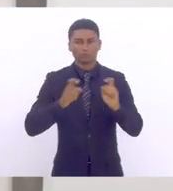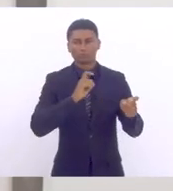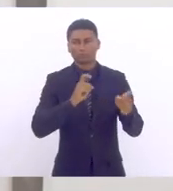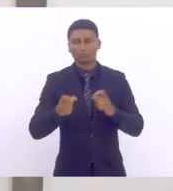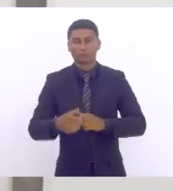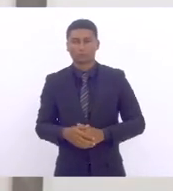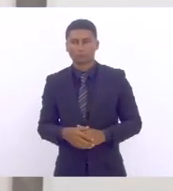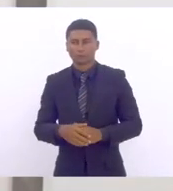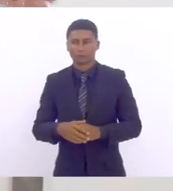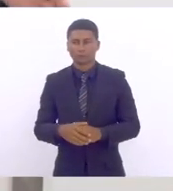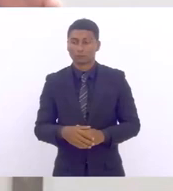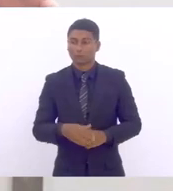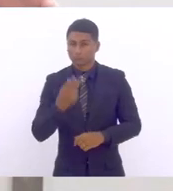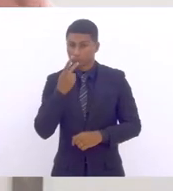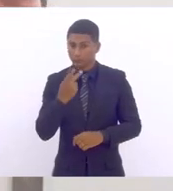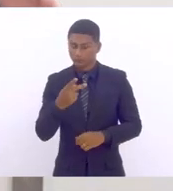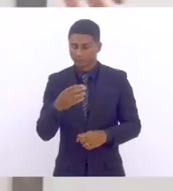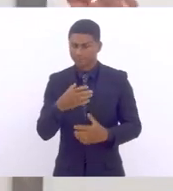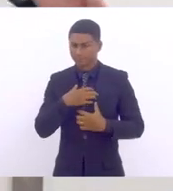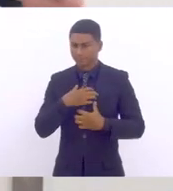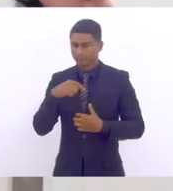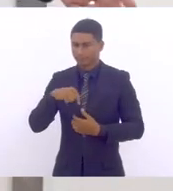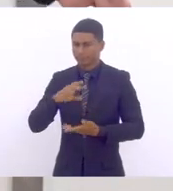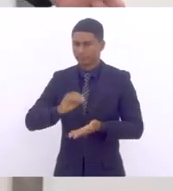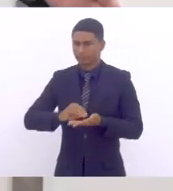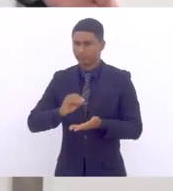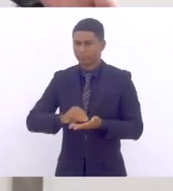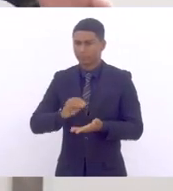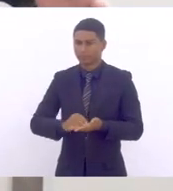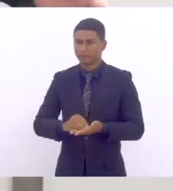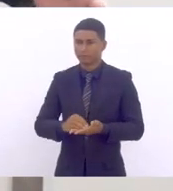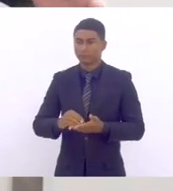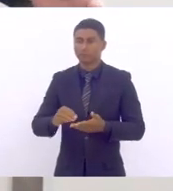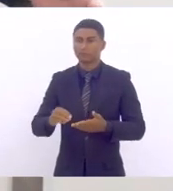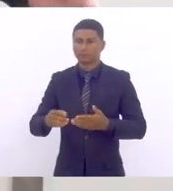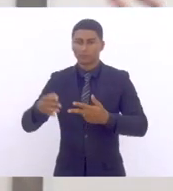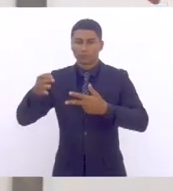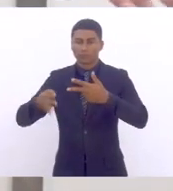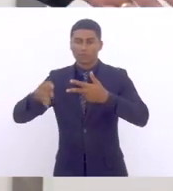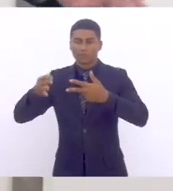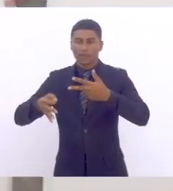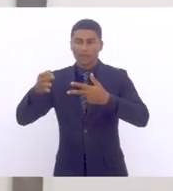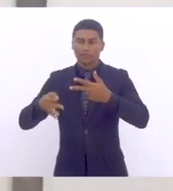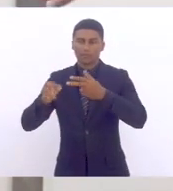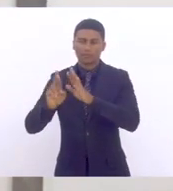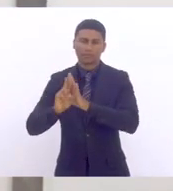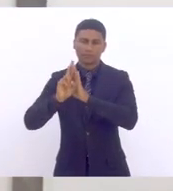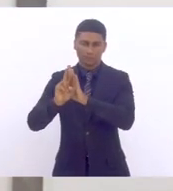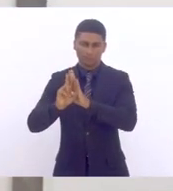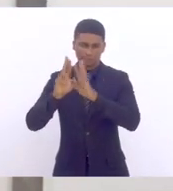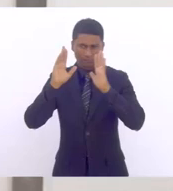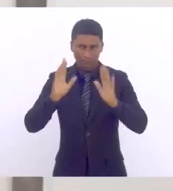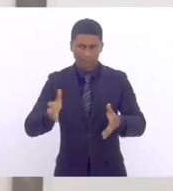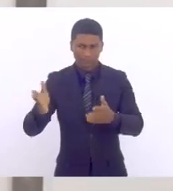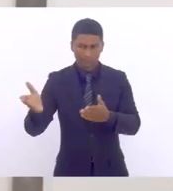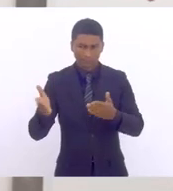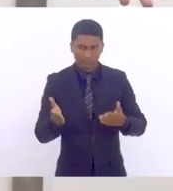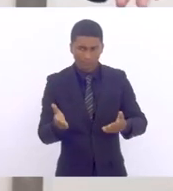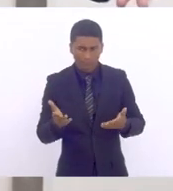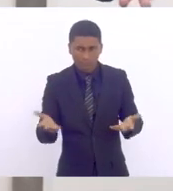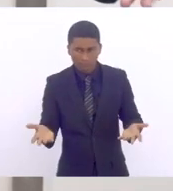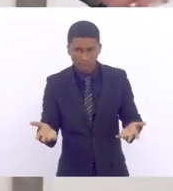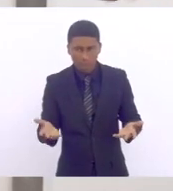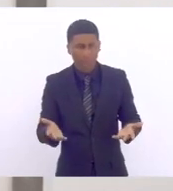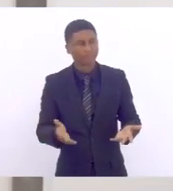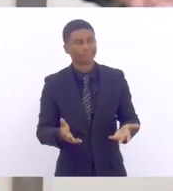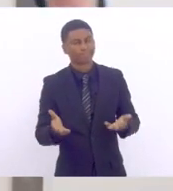relevante. Registro aqui que sinto falta de um representante do Poder Judiciário. Não sei se houve convite ou caso...